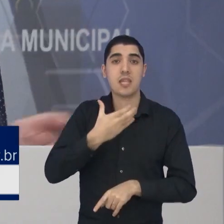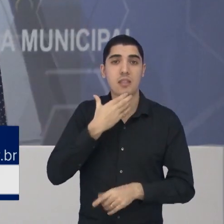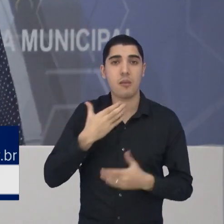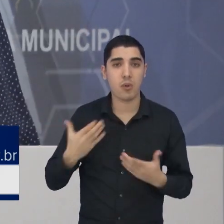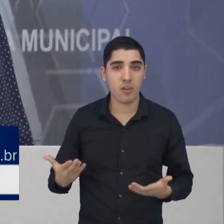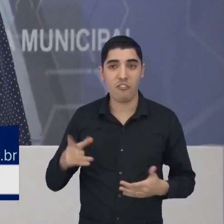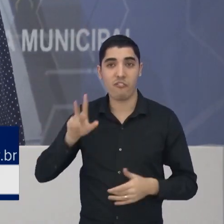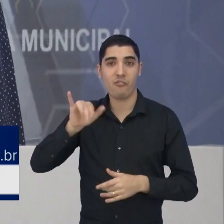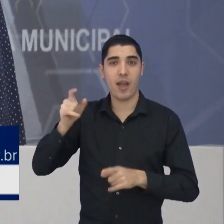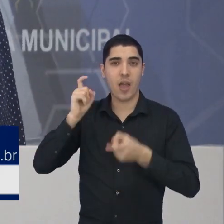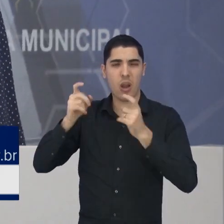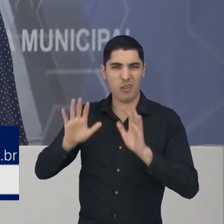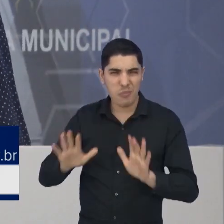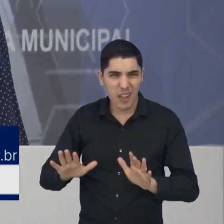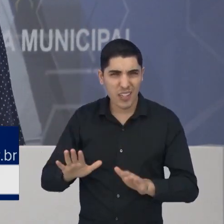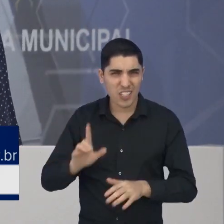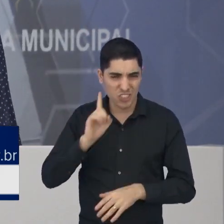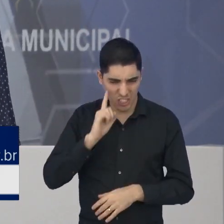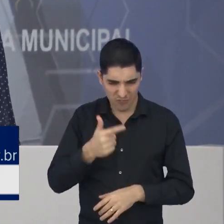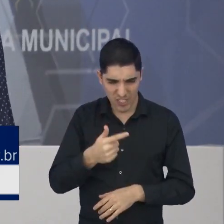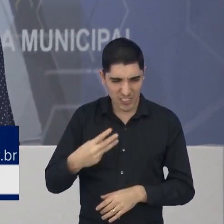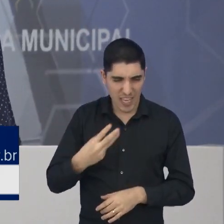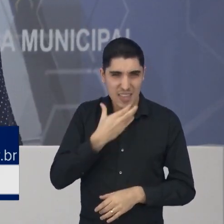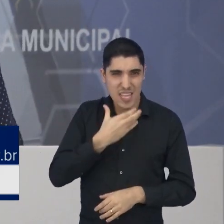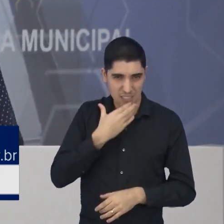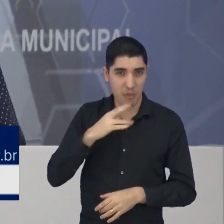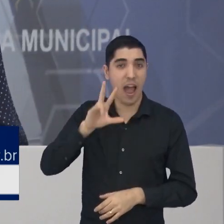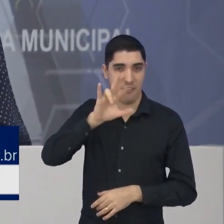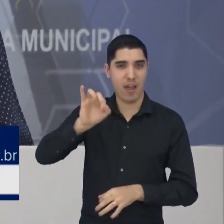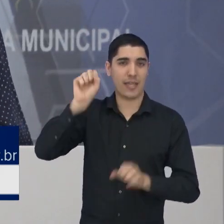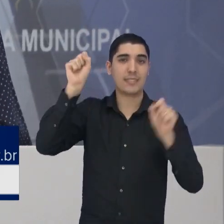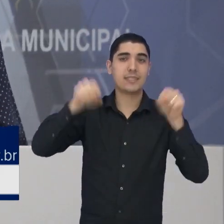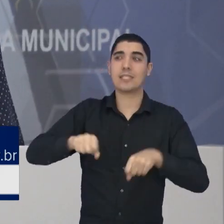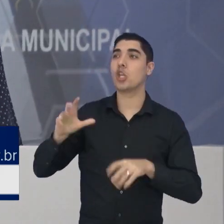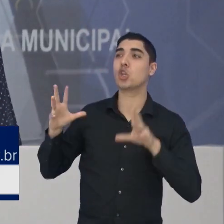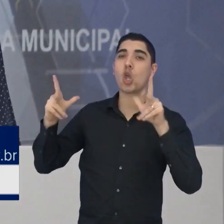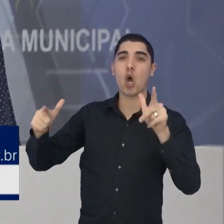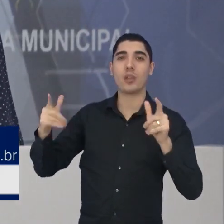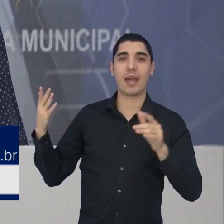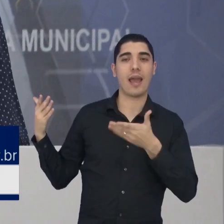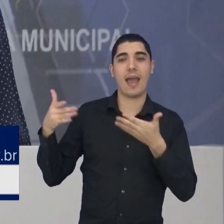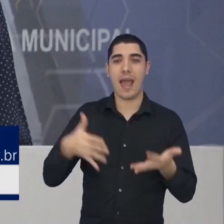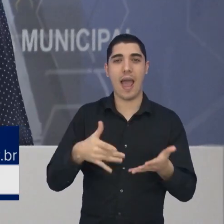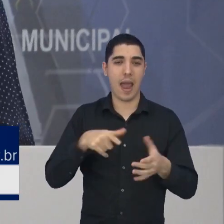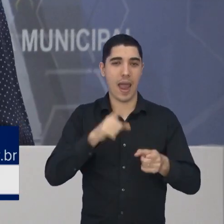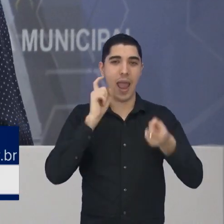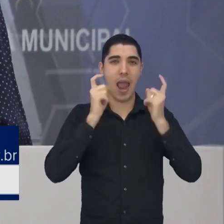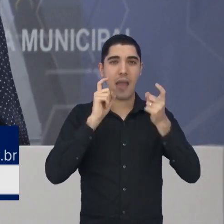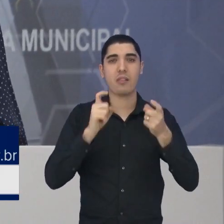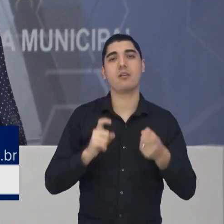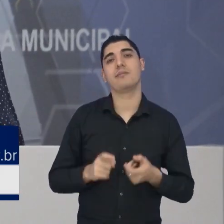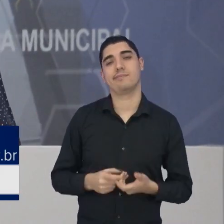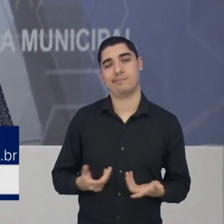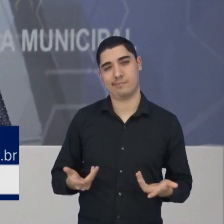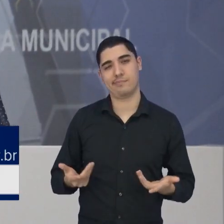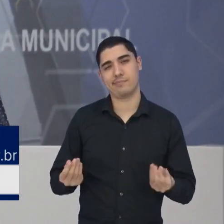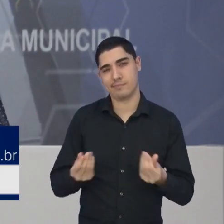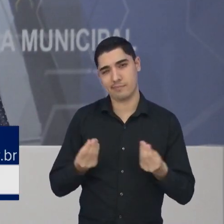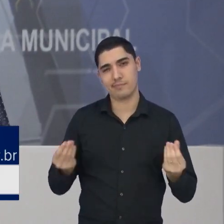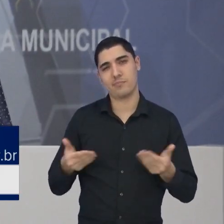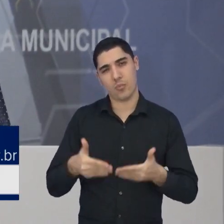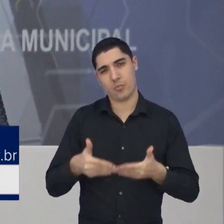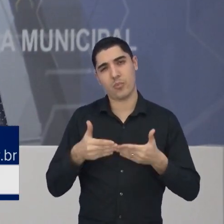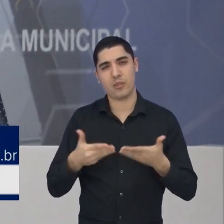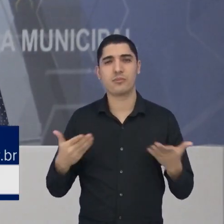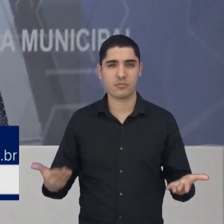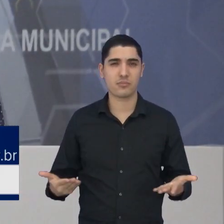dezembro, na véspera de Natal, deve estar todo mundo mesmo muito preocupado com o que está acontecendo com a Fundação Cultural.